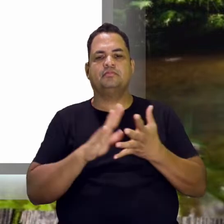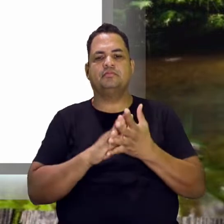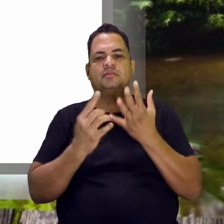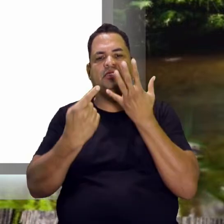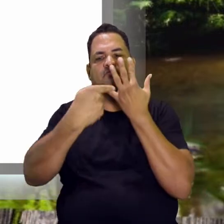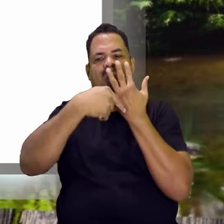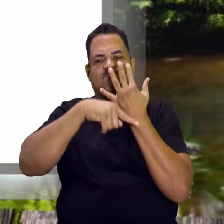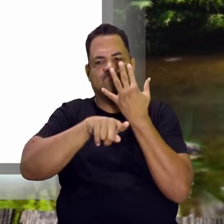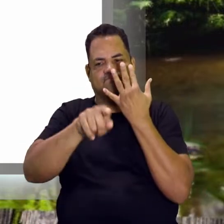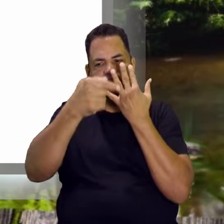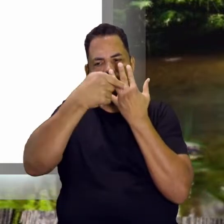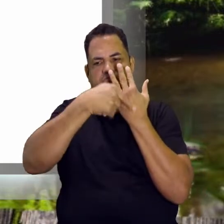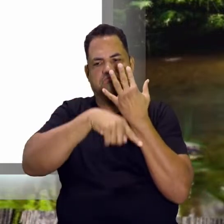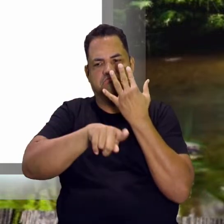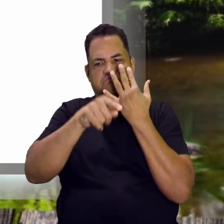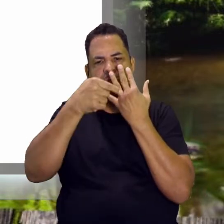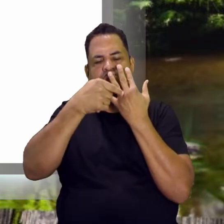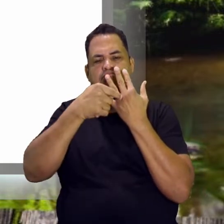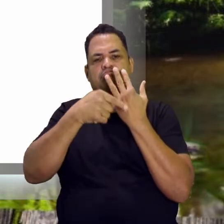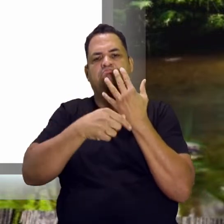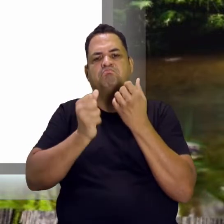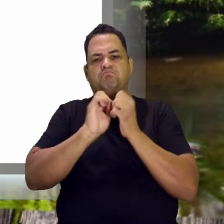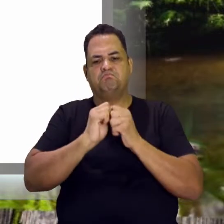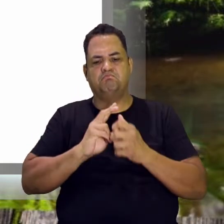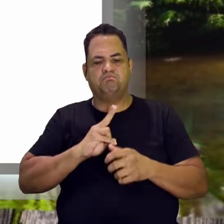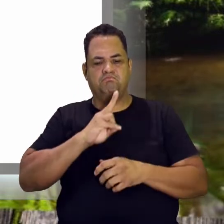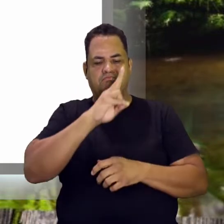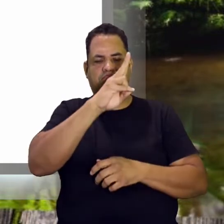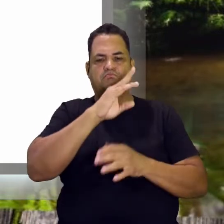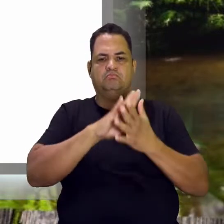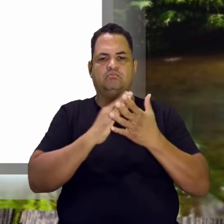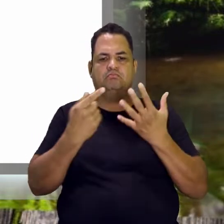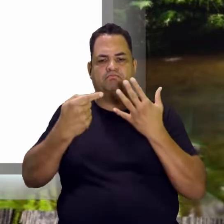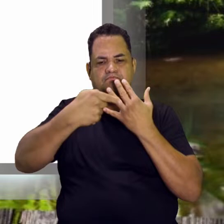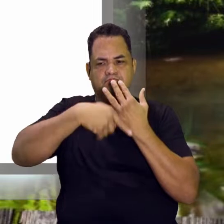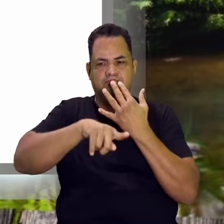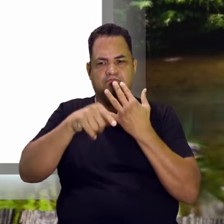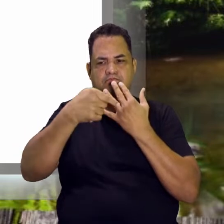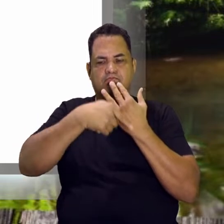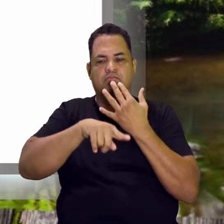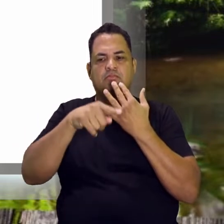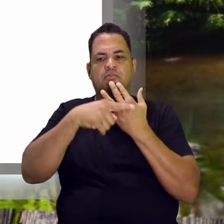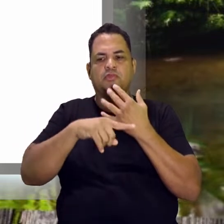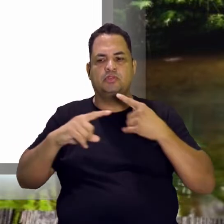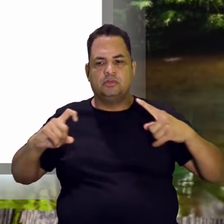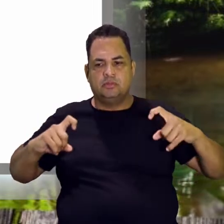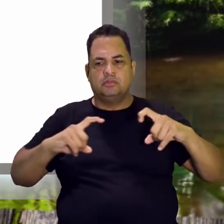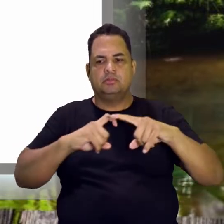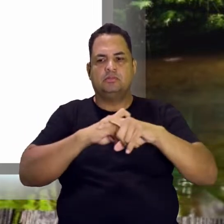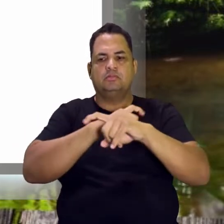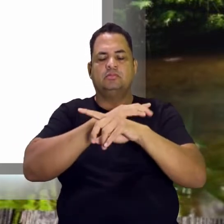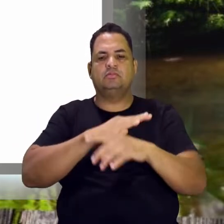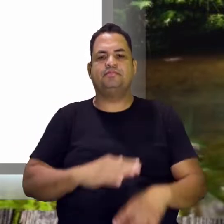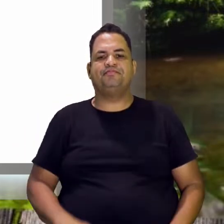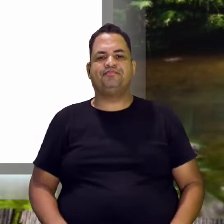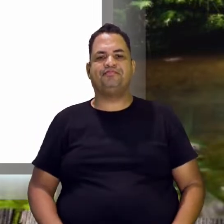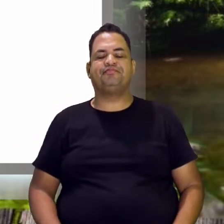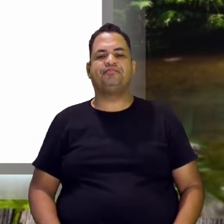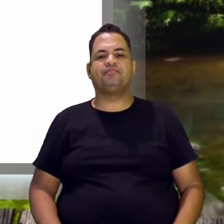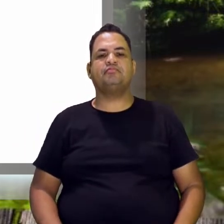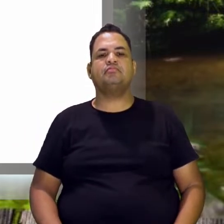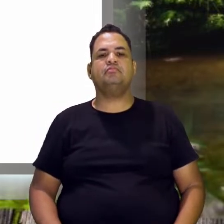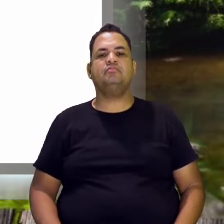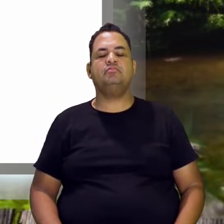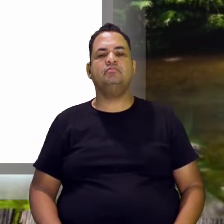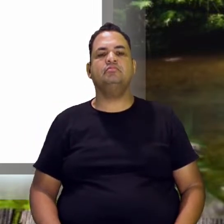imunológico fortalecido para combater todos esses agentes do mal aí, tá certo?